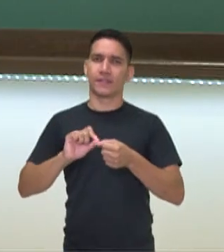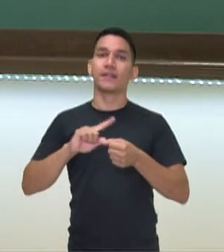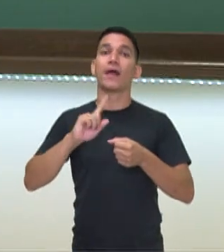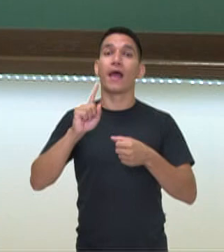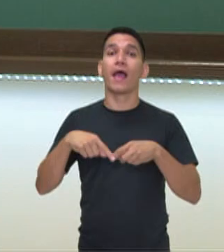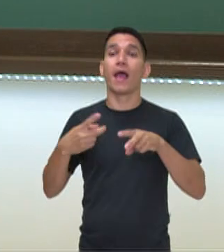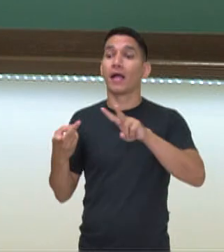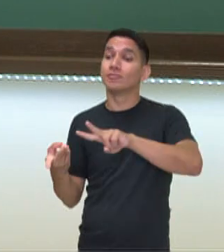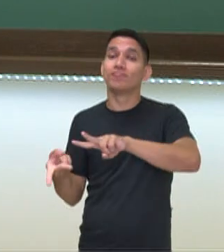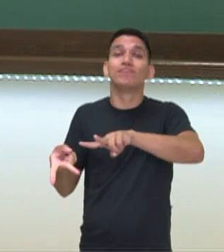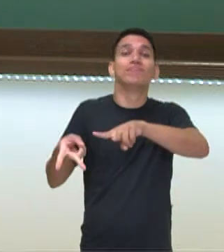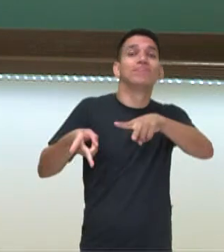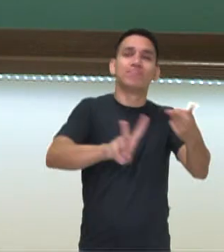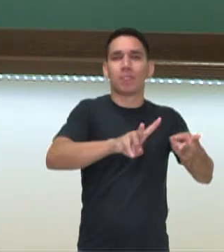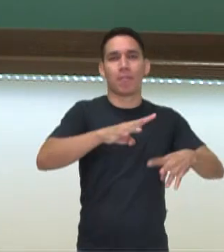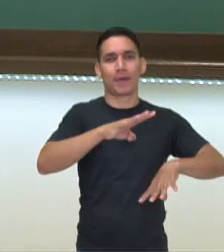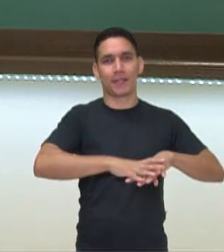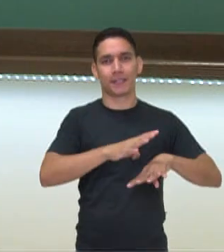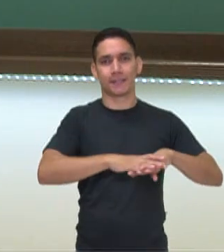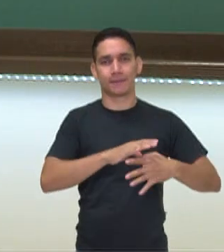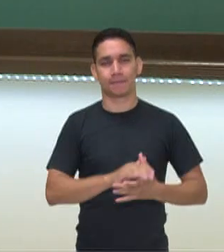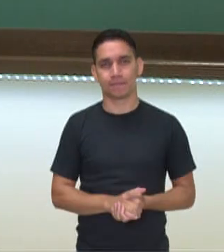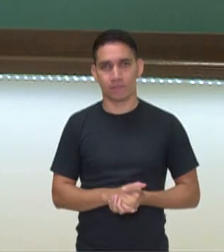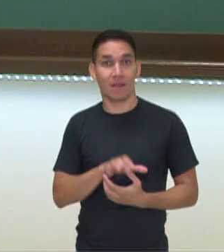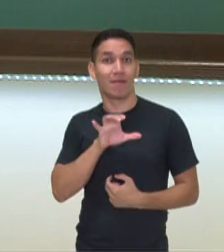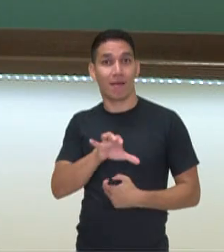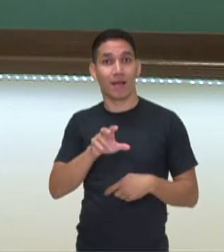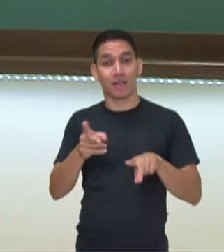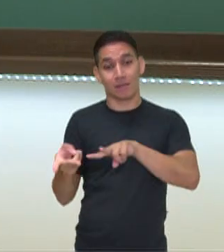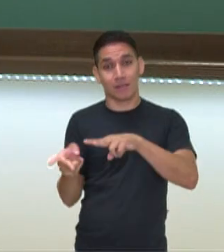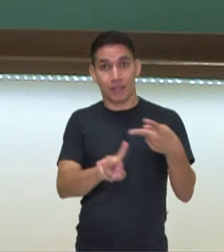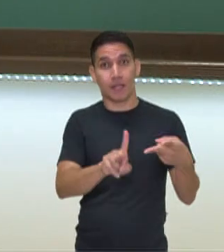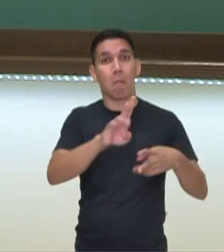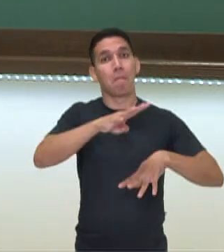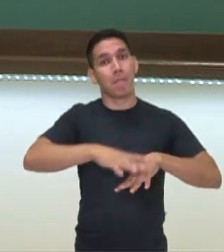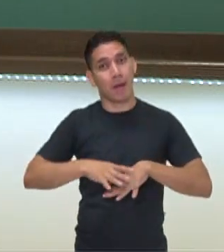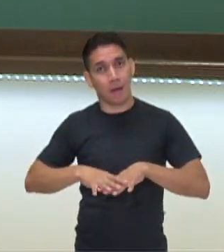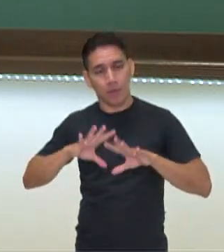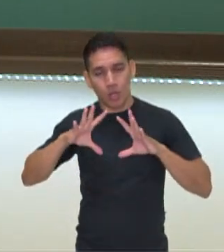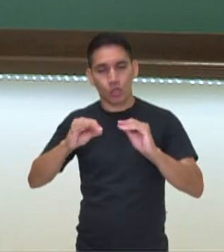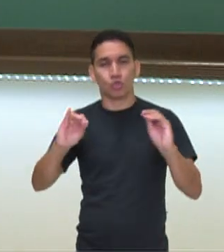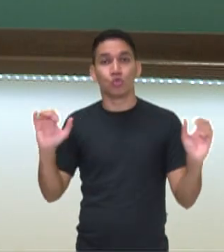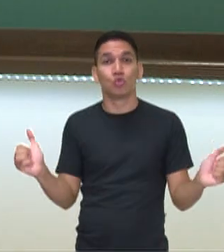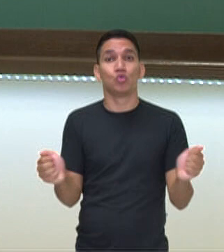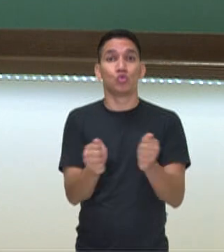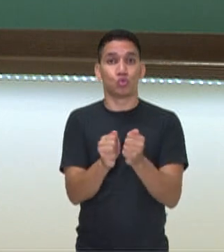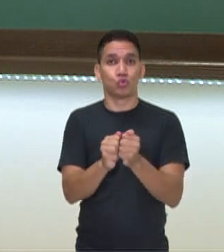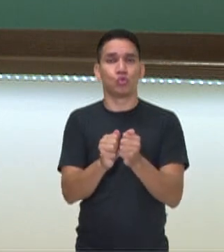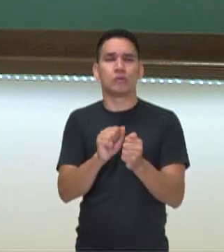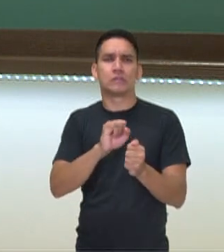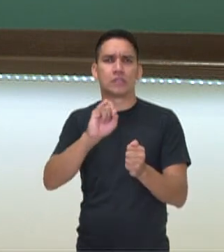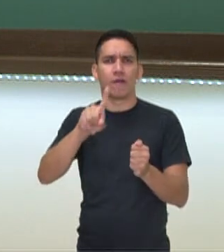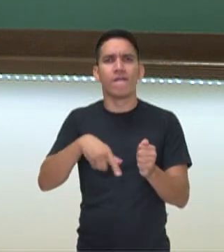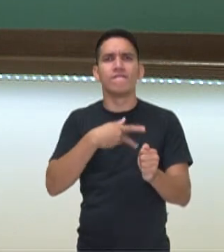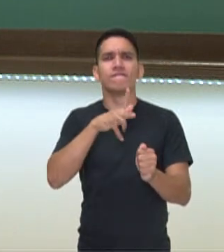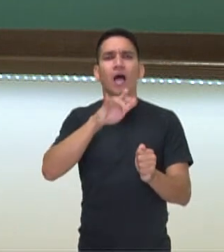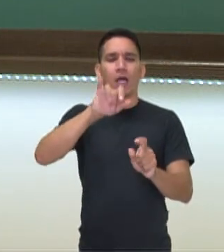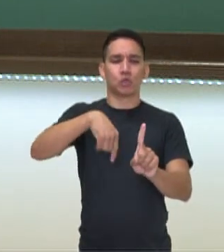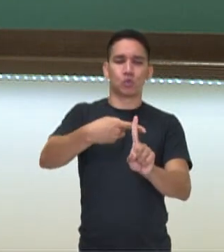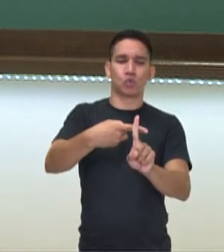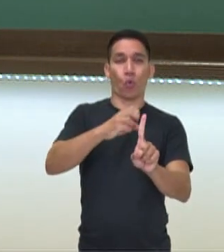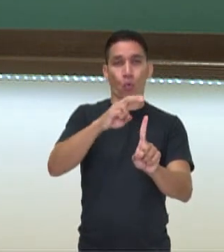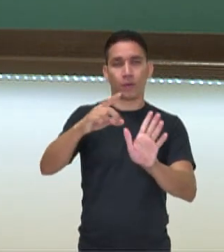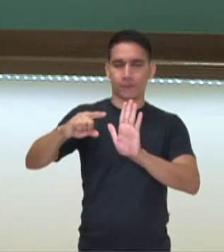uma tradução matemática. E esta tradução matemática, todas juntas, né, se eu somar e subtrair aqui, vira